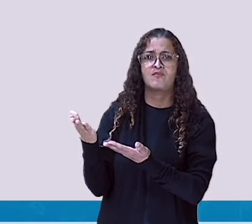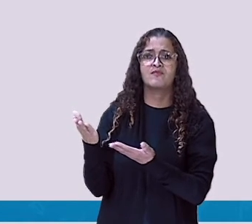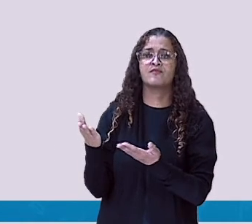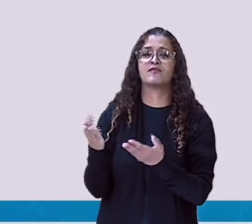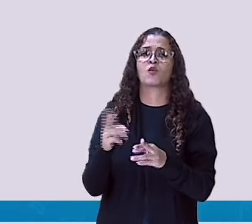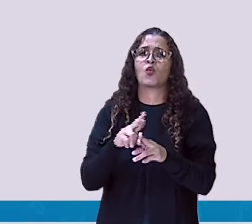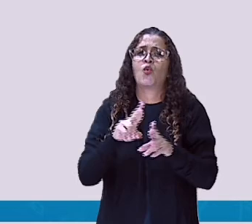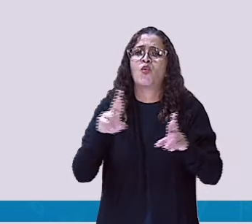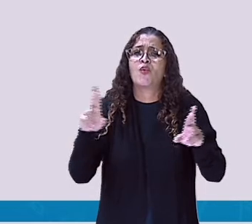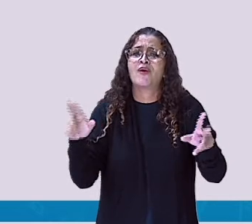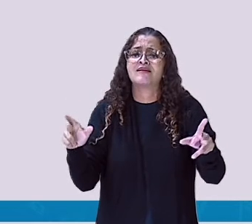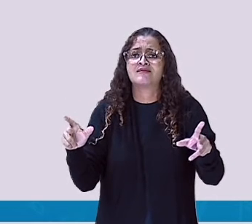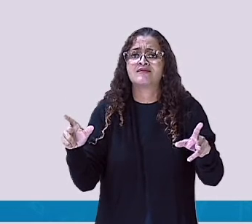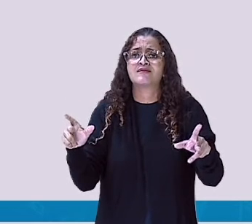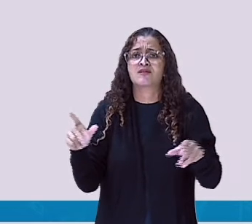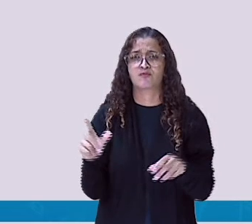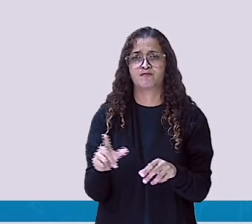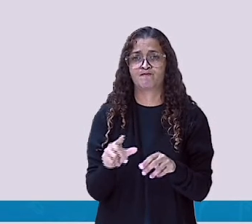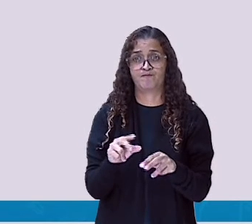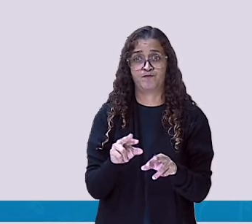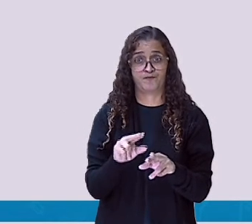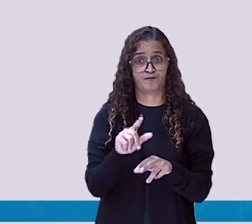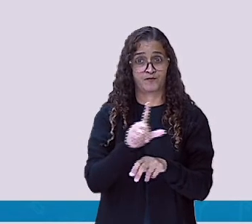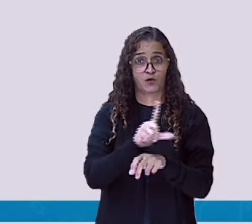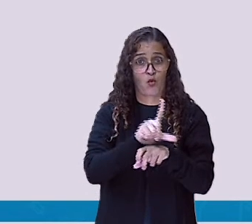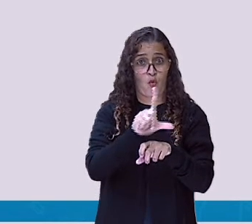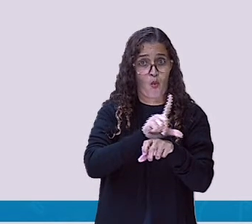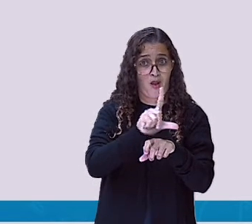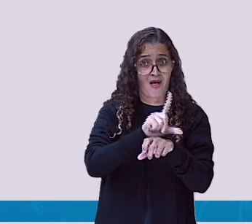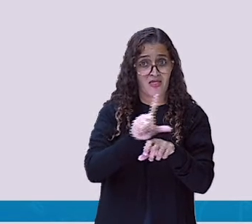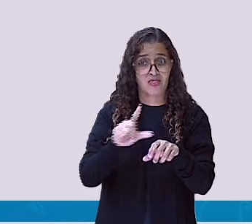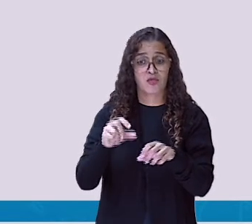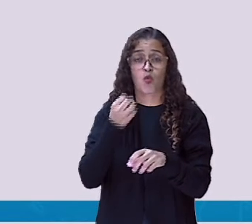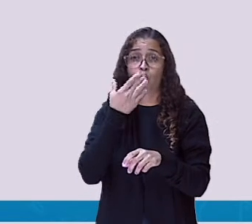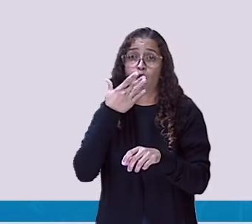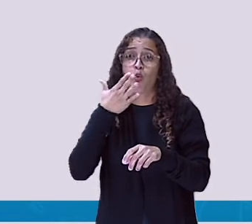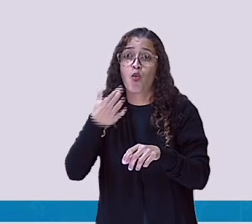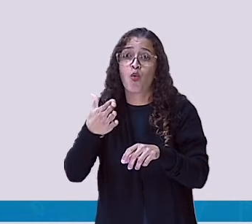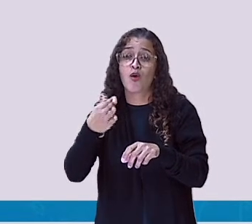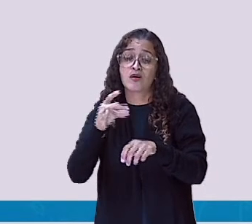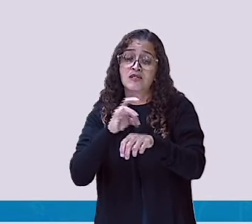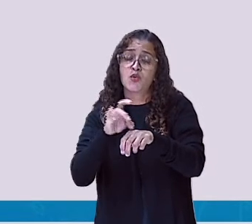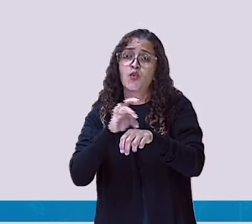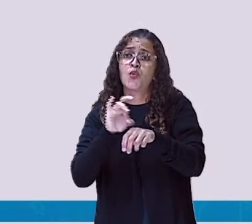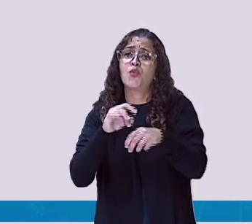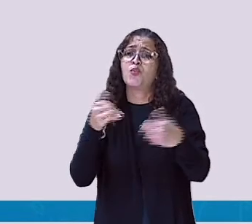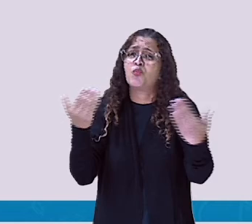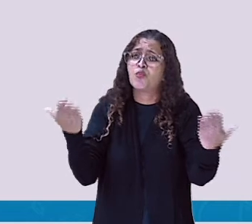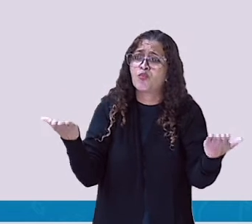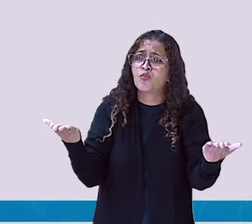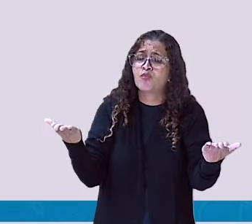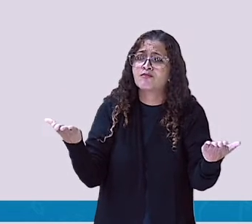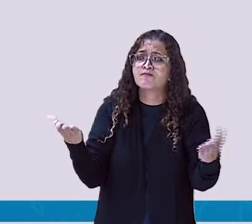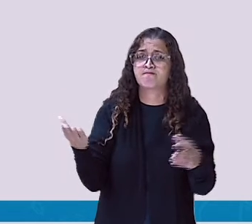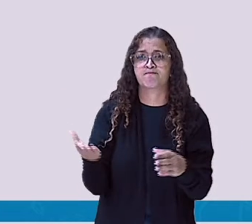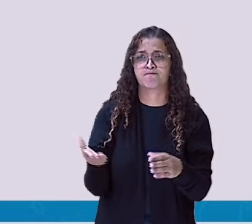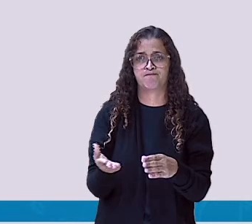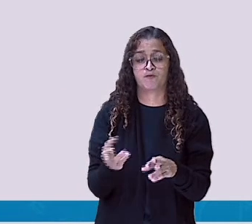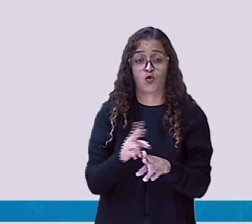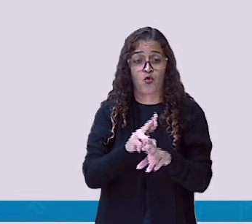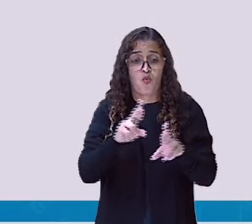Qual a diferença entre a preferência de lilás para preto? Quando nós falamos